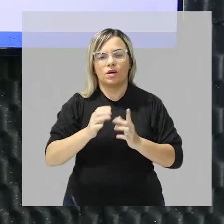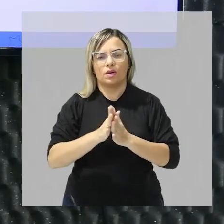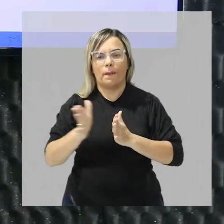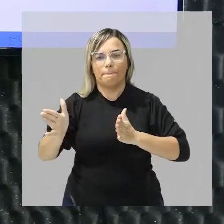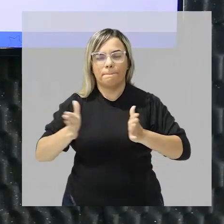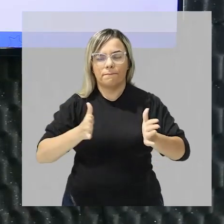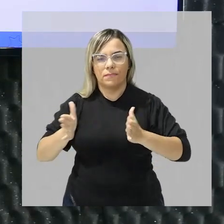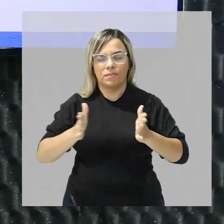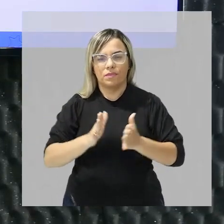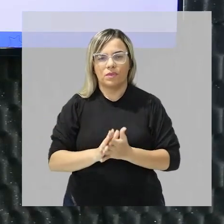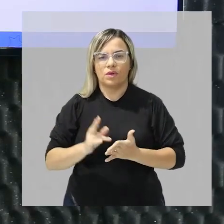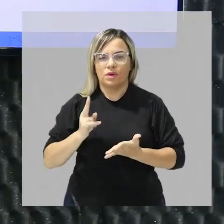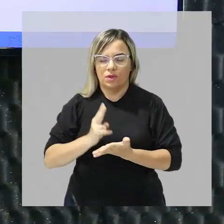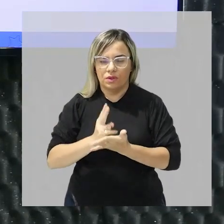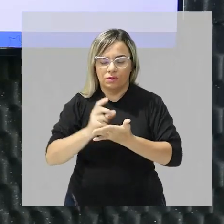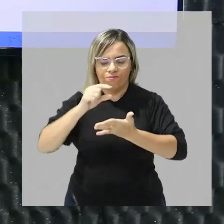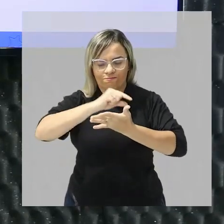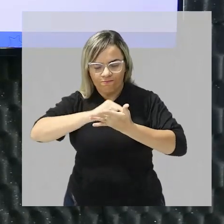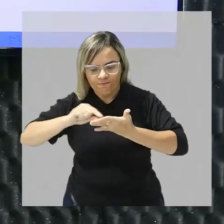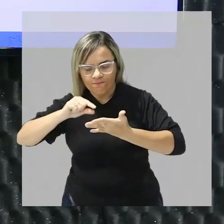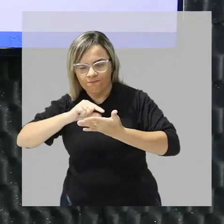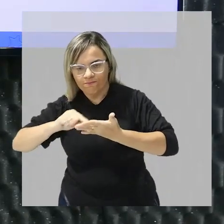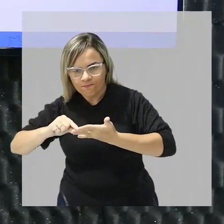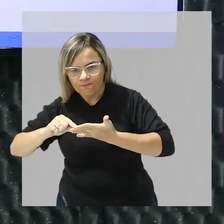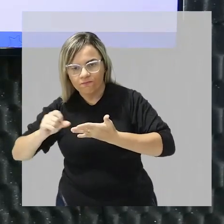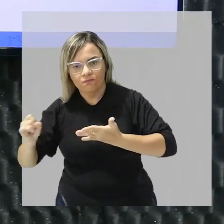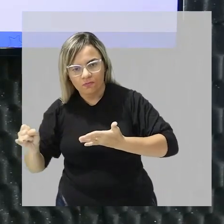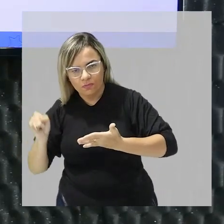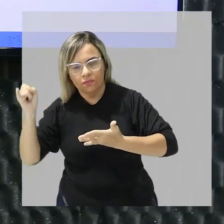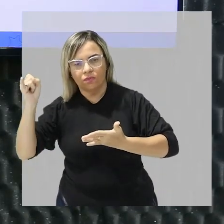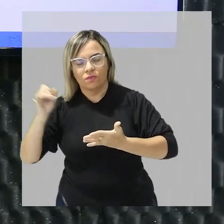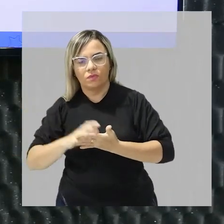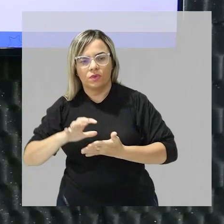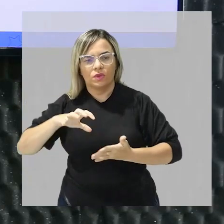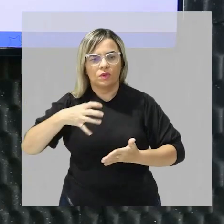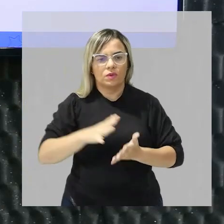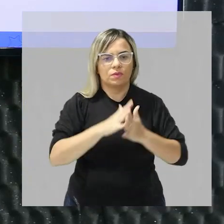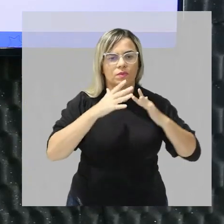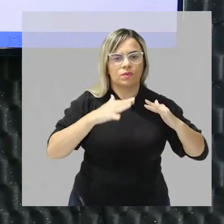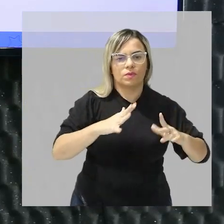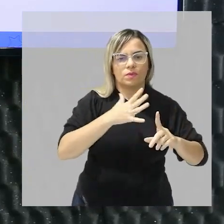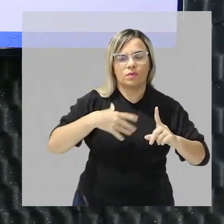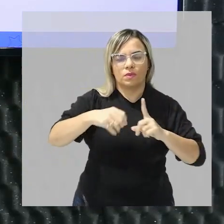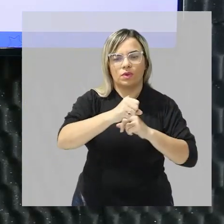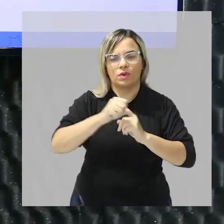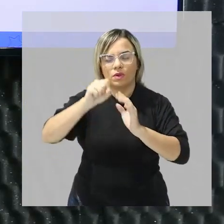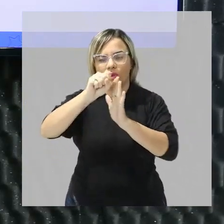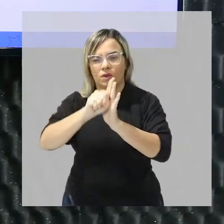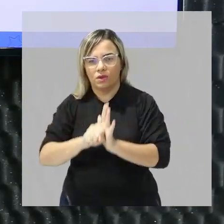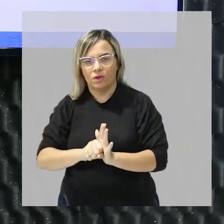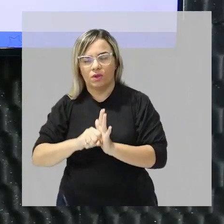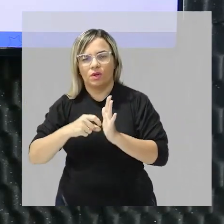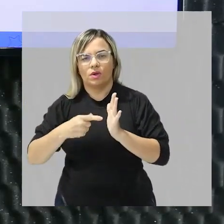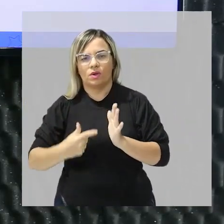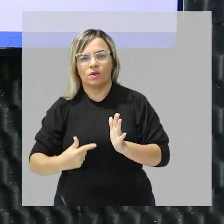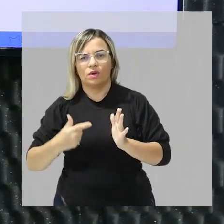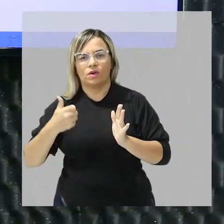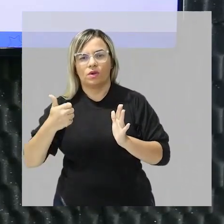acontecer, você já deixa em destaque. Movimentos sociais, tema da questão, século XXI, a época que ele está se